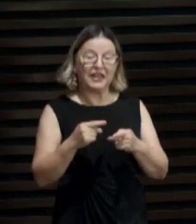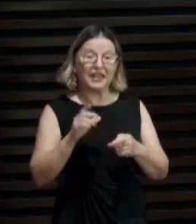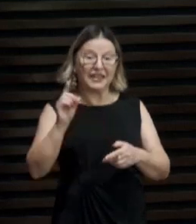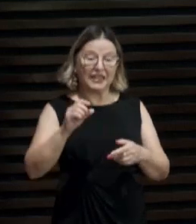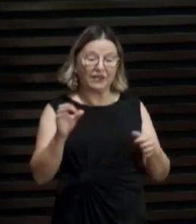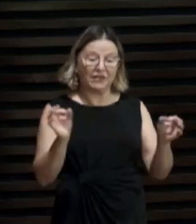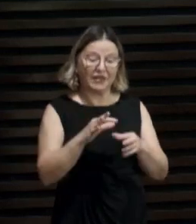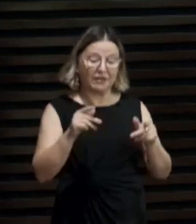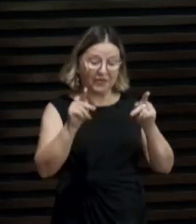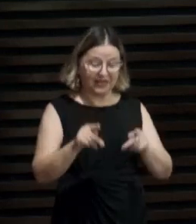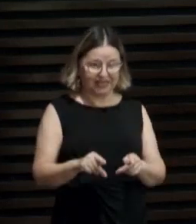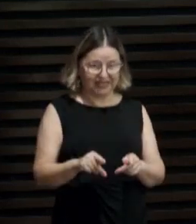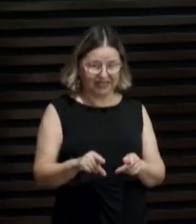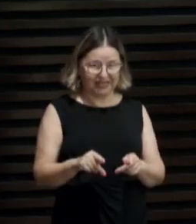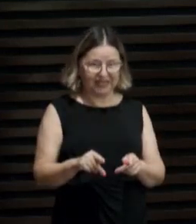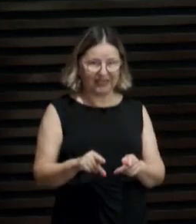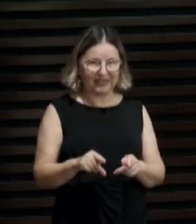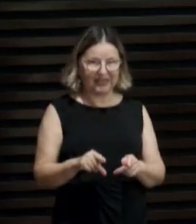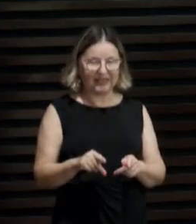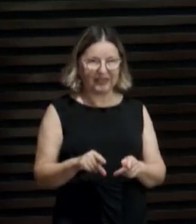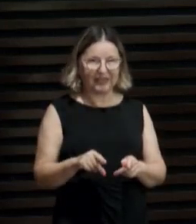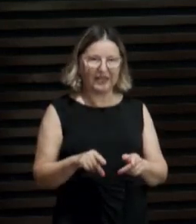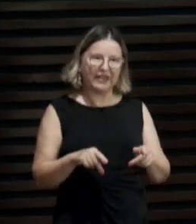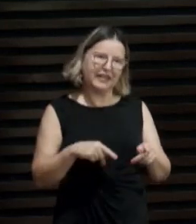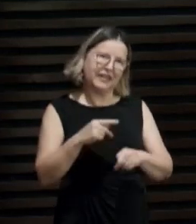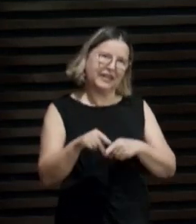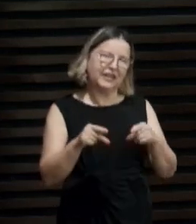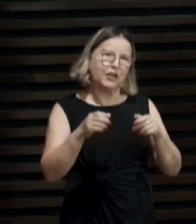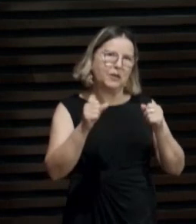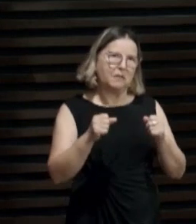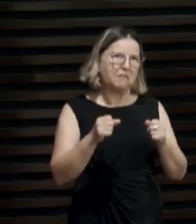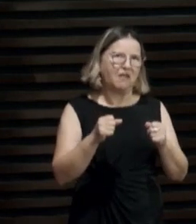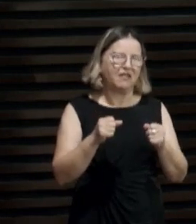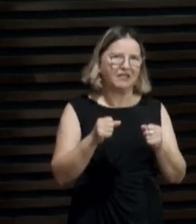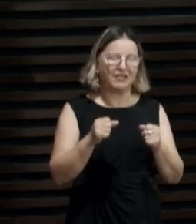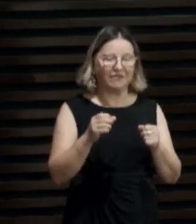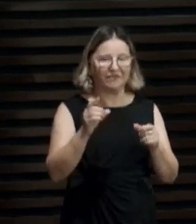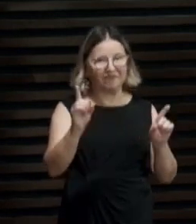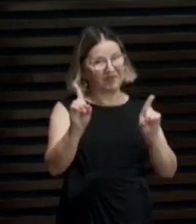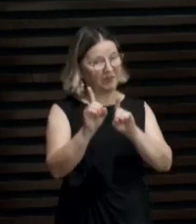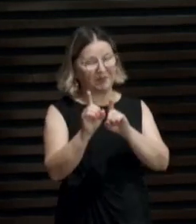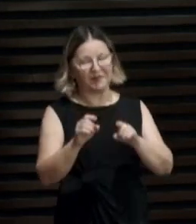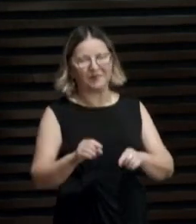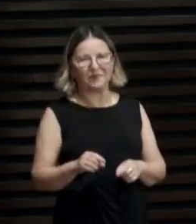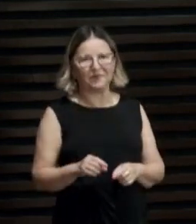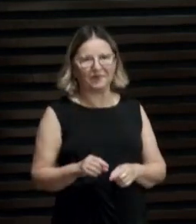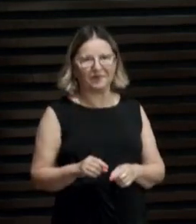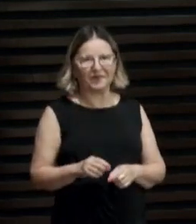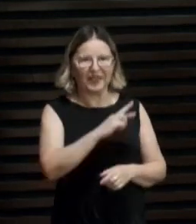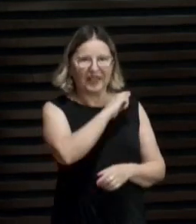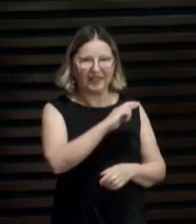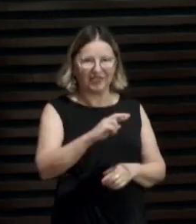e, portanto, acessível às criaturas de várias maneiras. Assim, acreditam as religiões